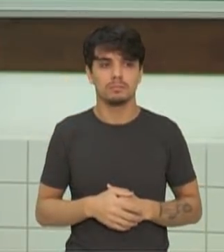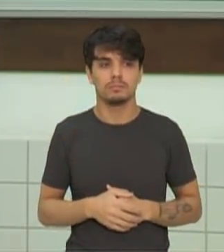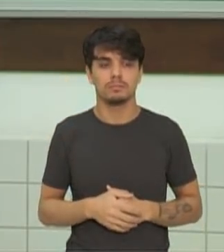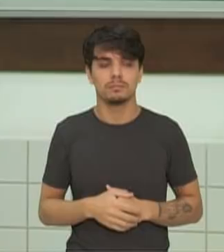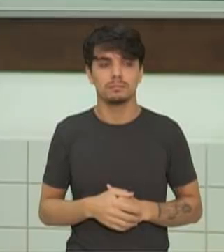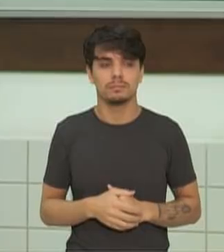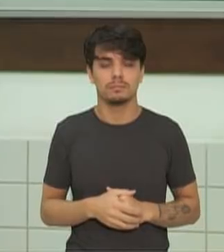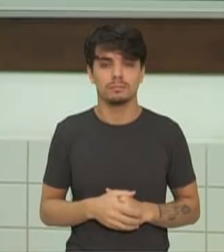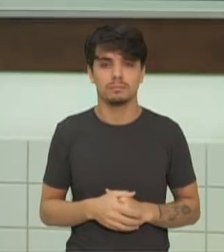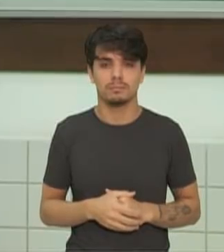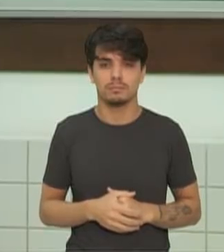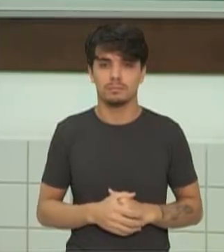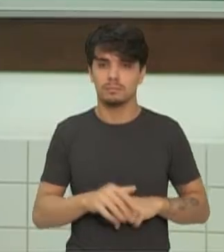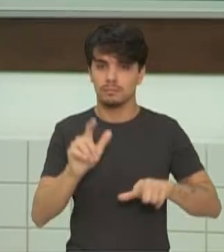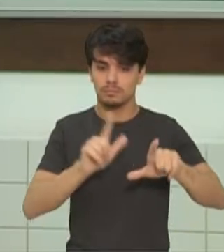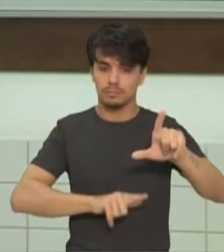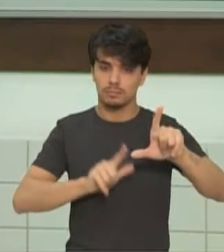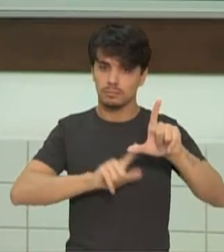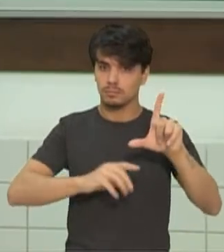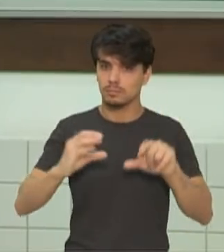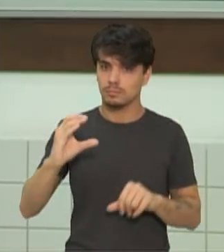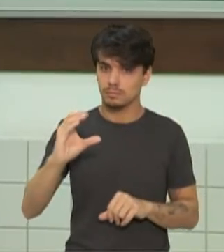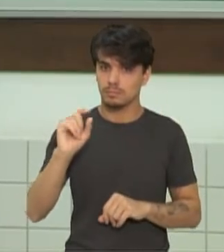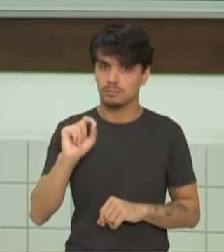resolver? Então, a letra C